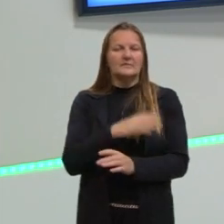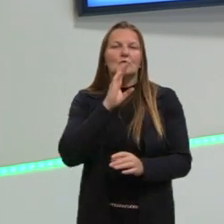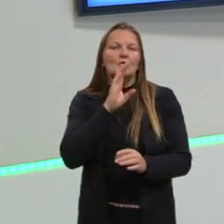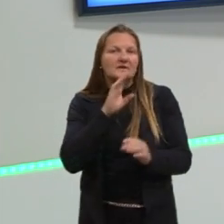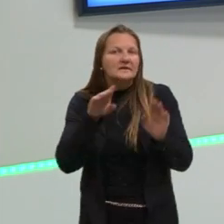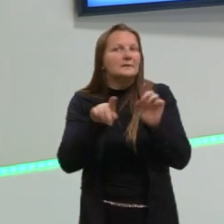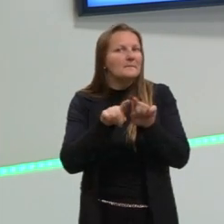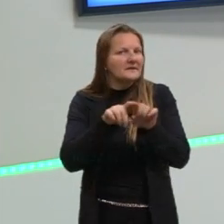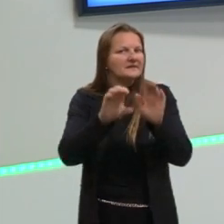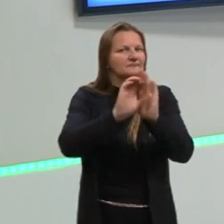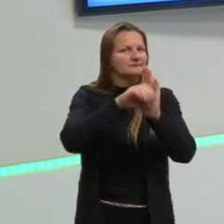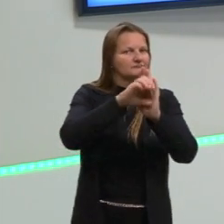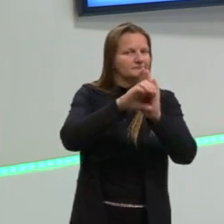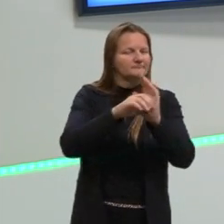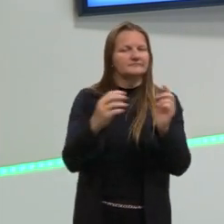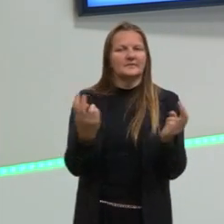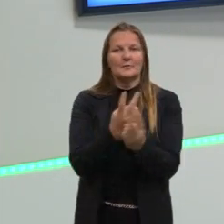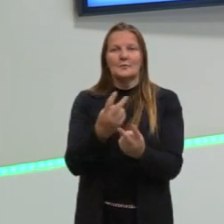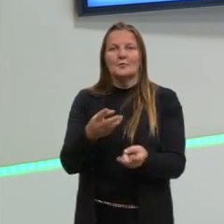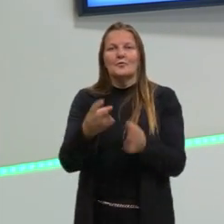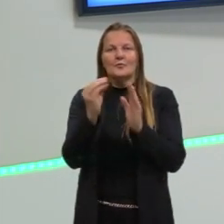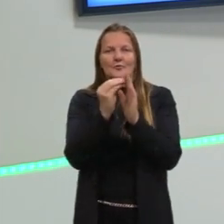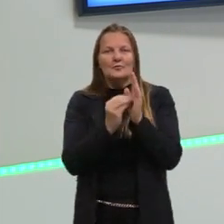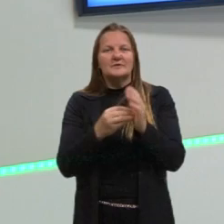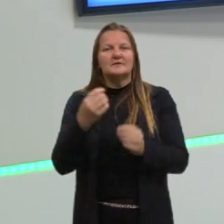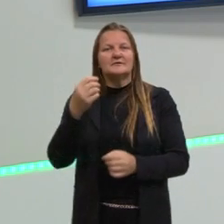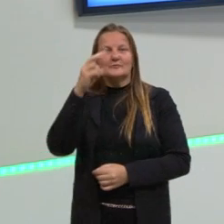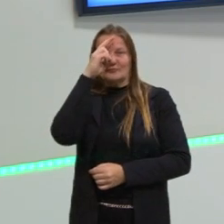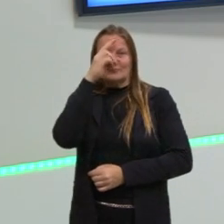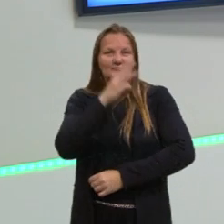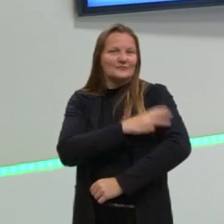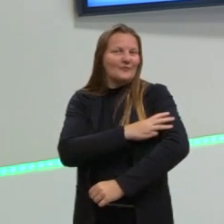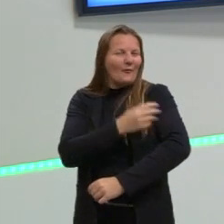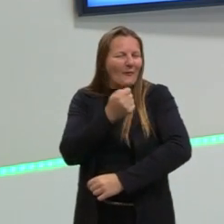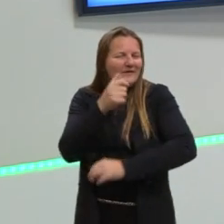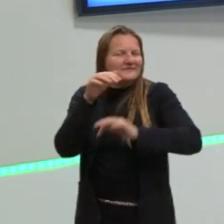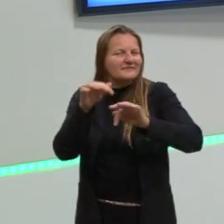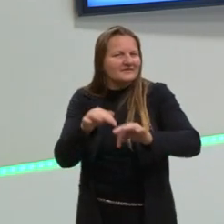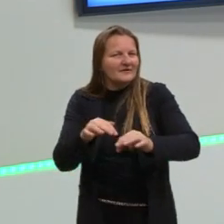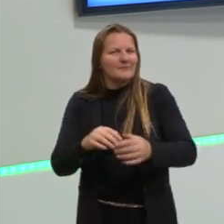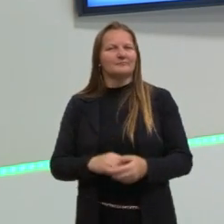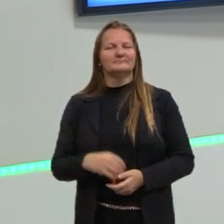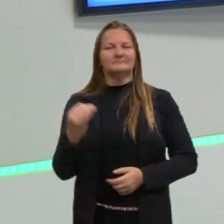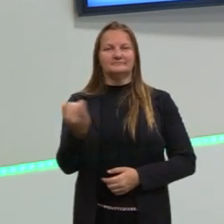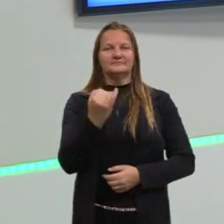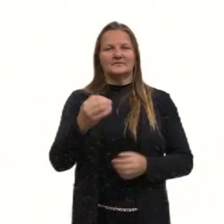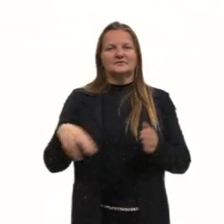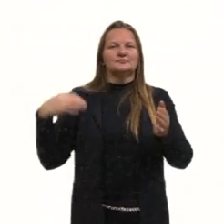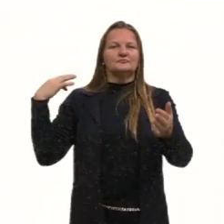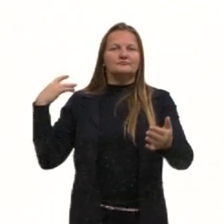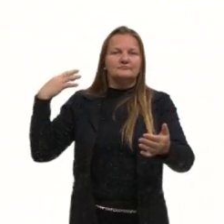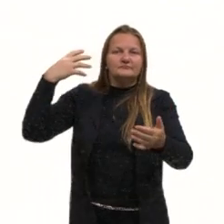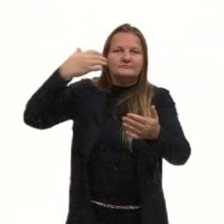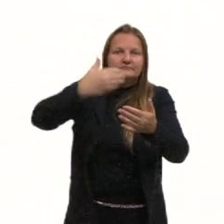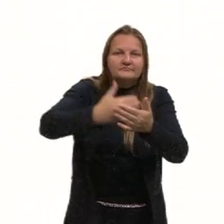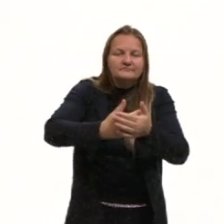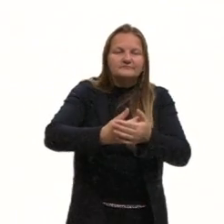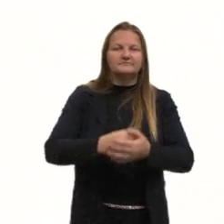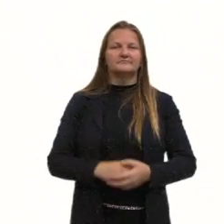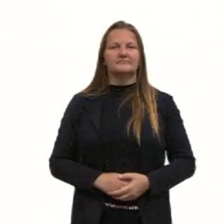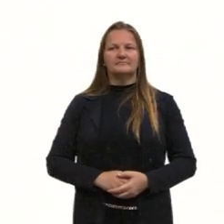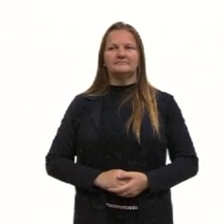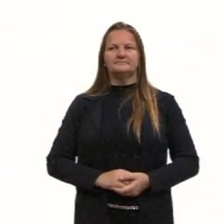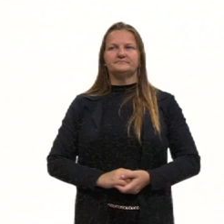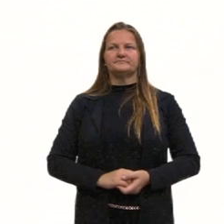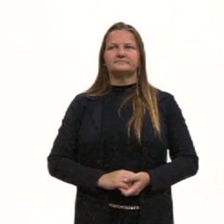conceitos aí de trans que vocês vem no finalzinho do terceiro ano normalmente que é importante dar uma revisada aí nas isomerias